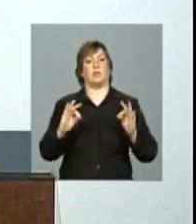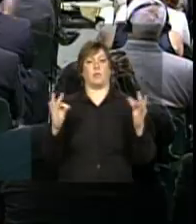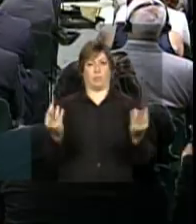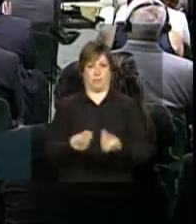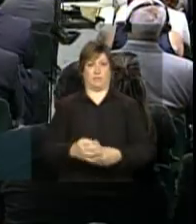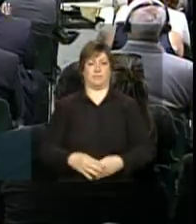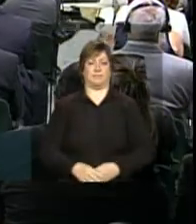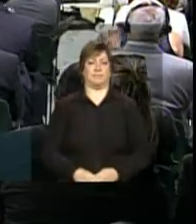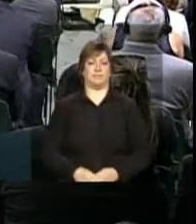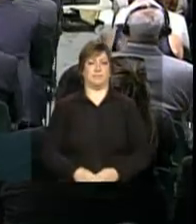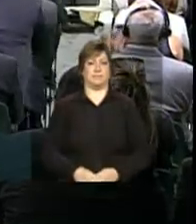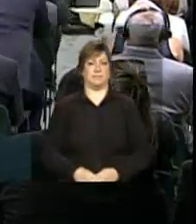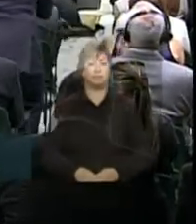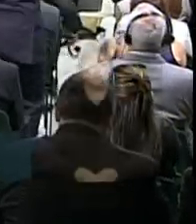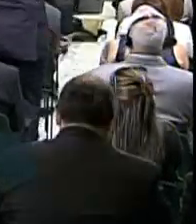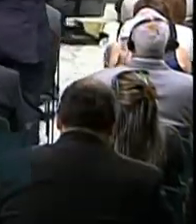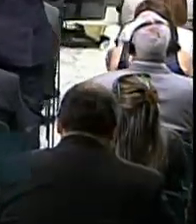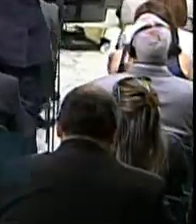todos